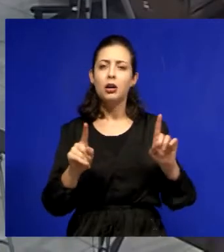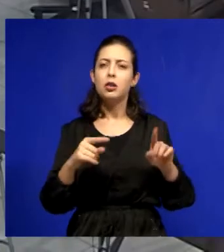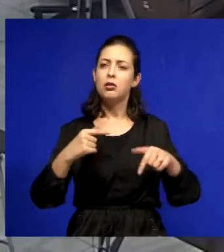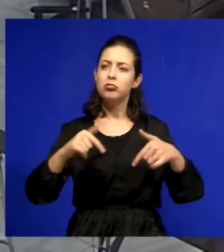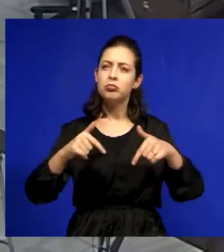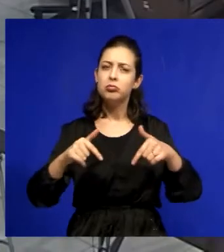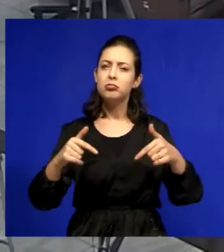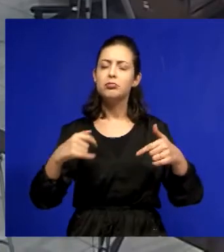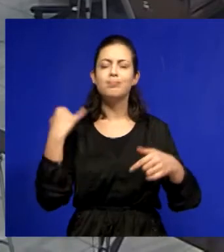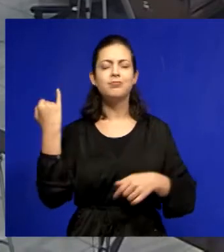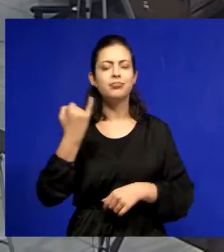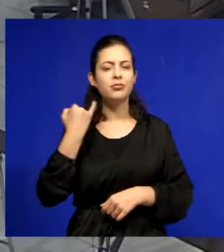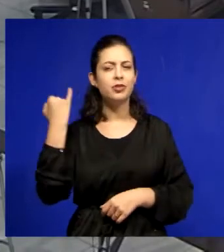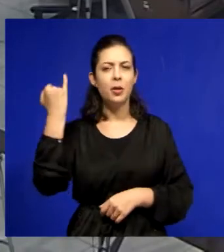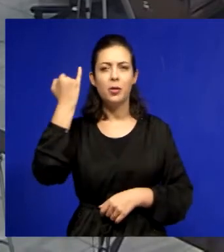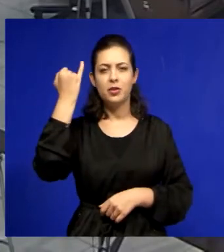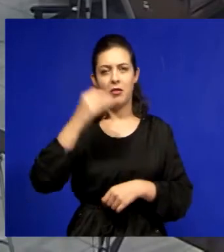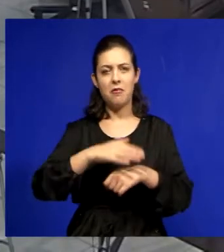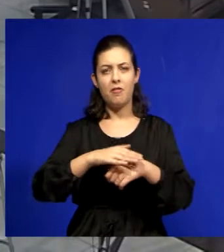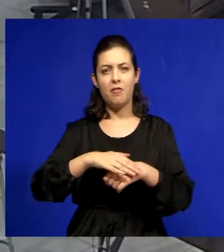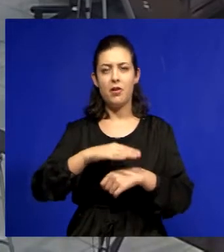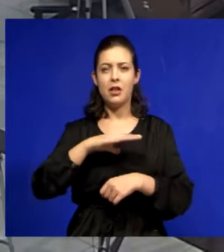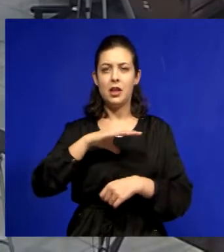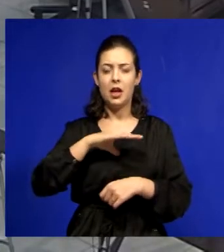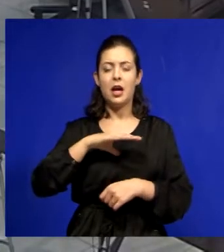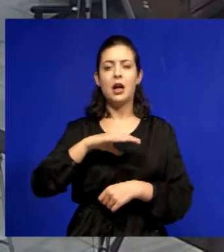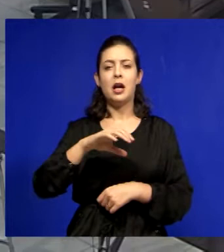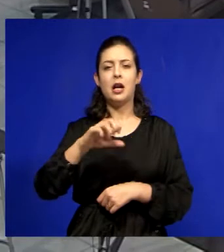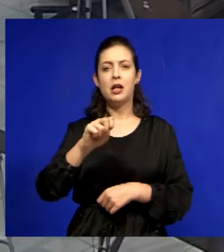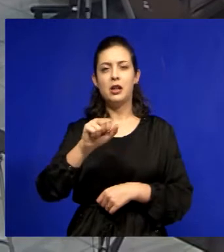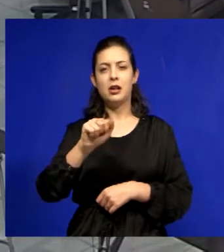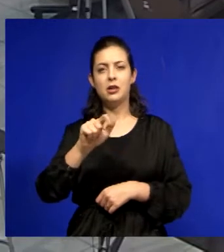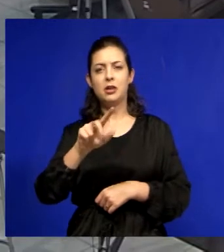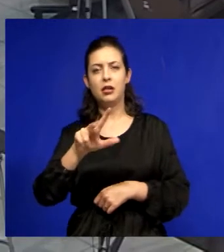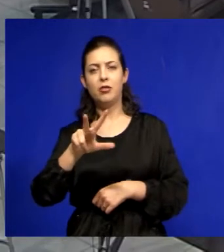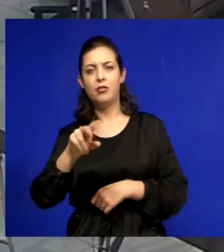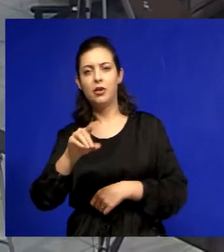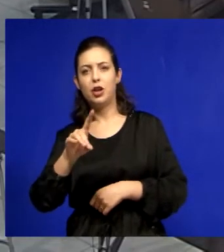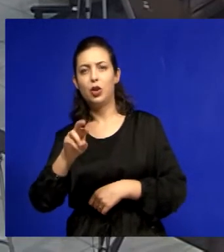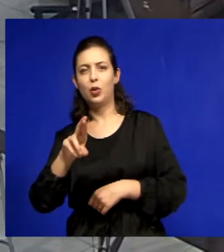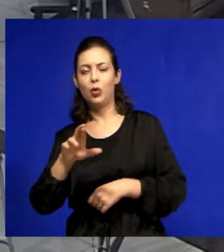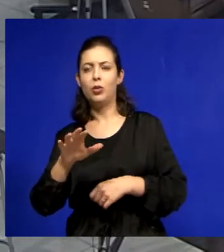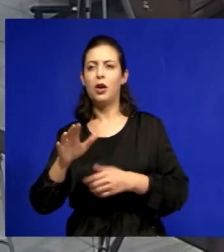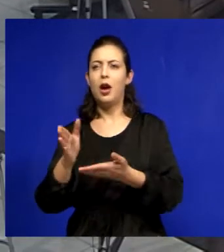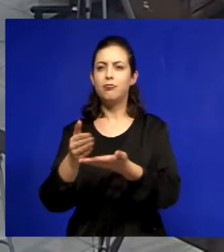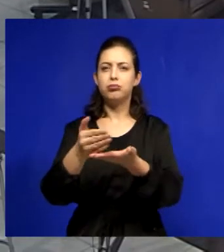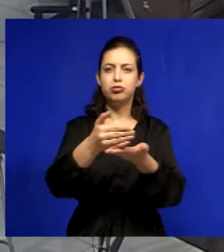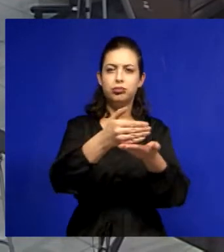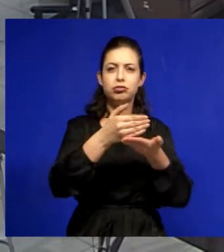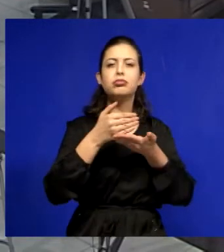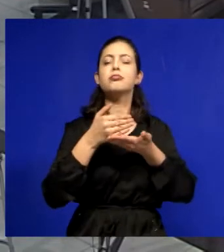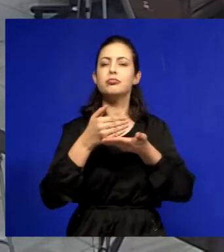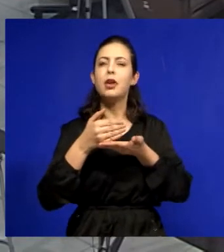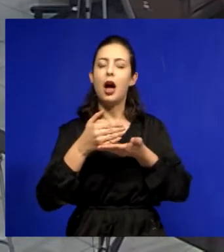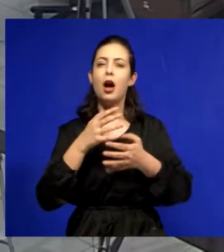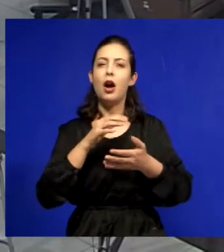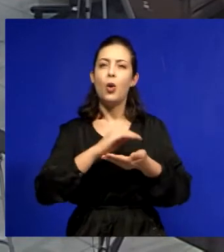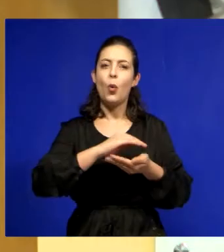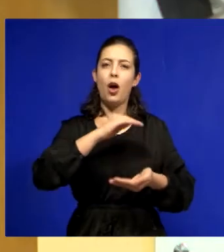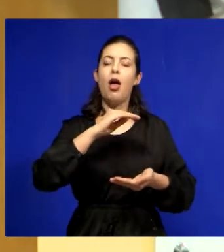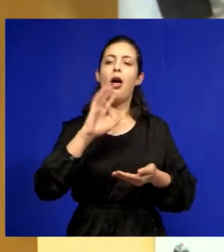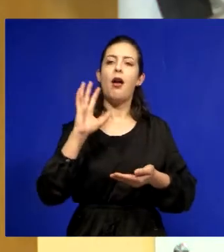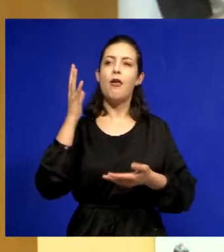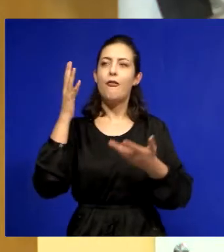trabalho extremamente importante que se faz na cidade de salvador que arrecada um fundos através de eventos mas tem